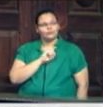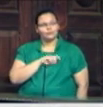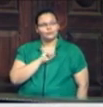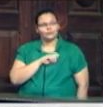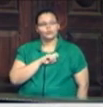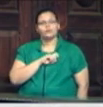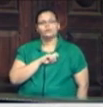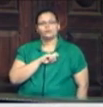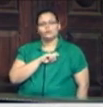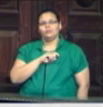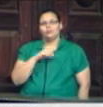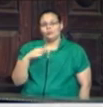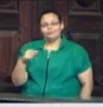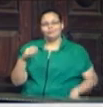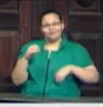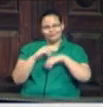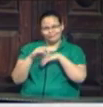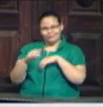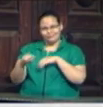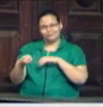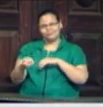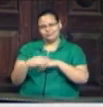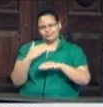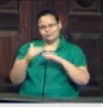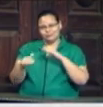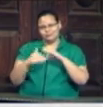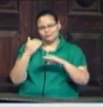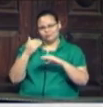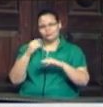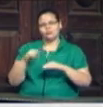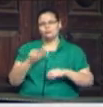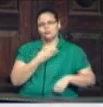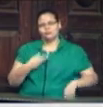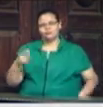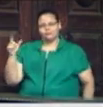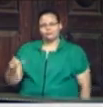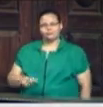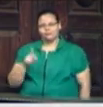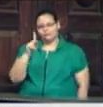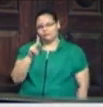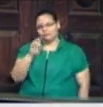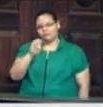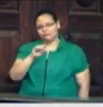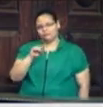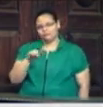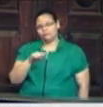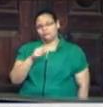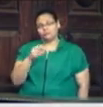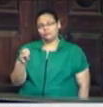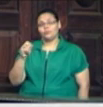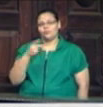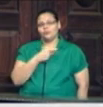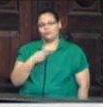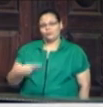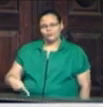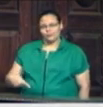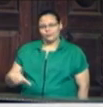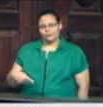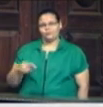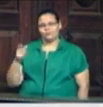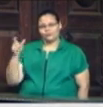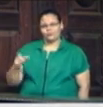que vem do governador Pezão. Já estávamos quando o presidente da